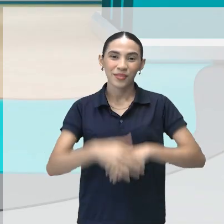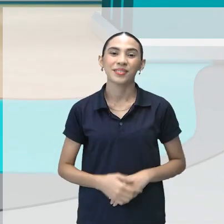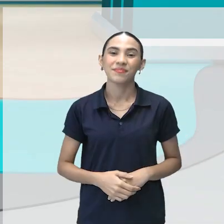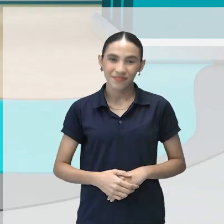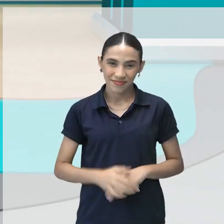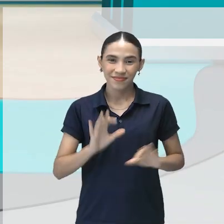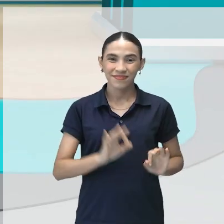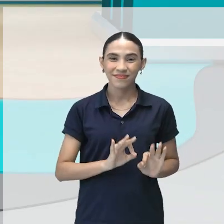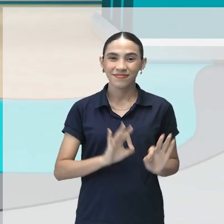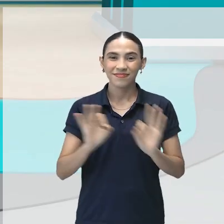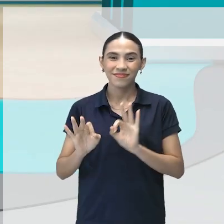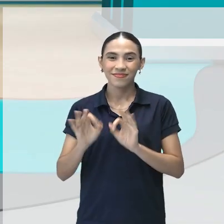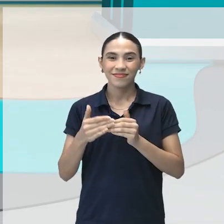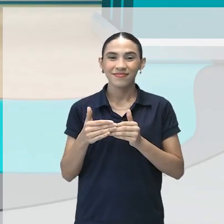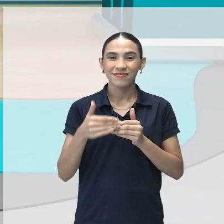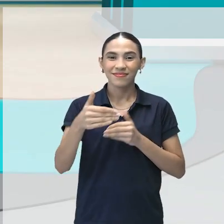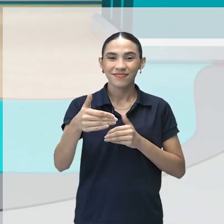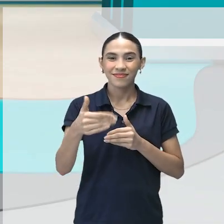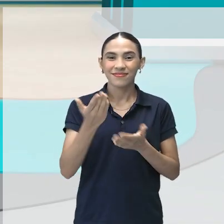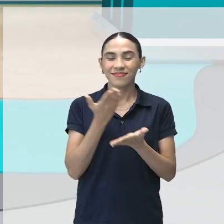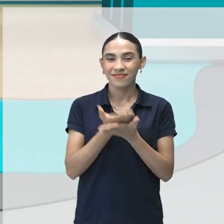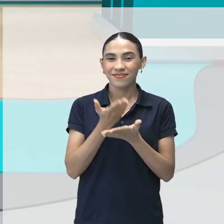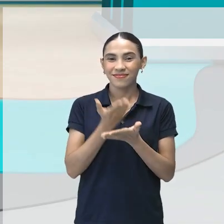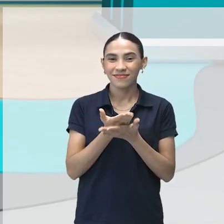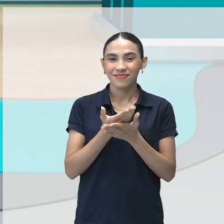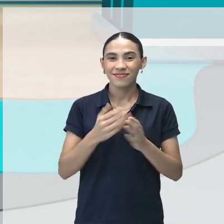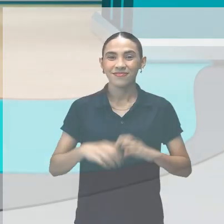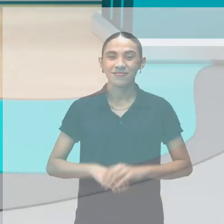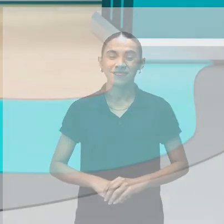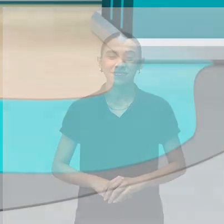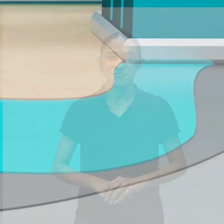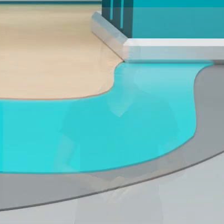avaliação. So, let's review. Então, vamos revisar?